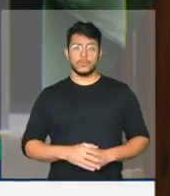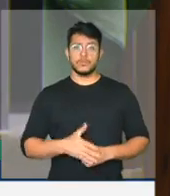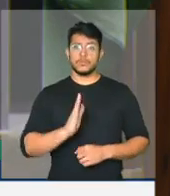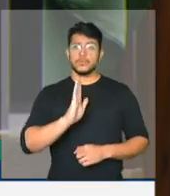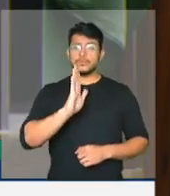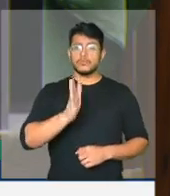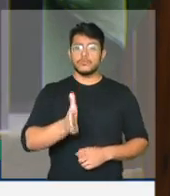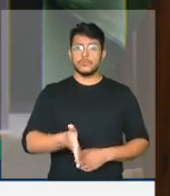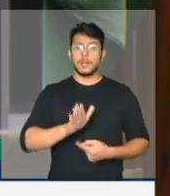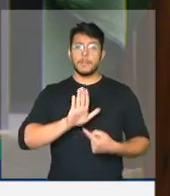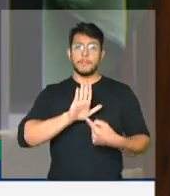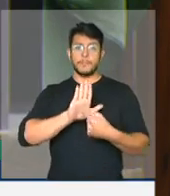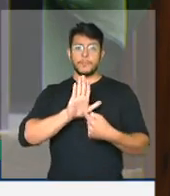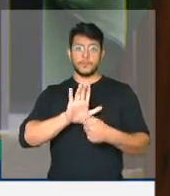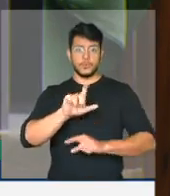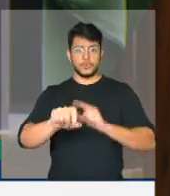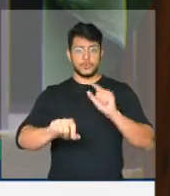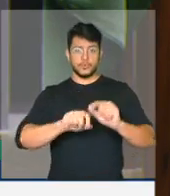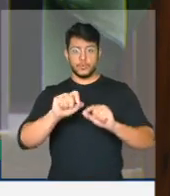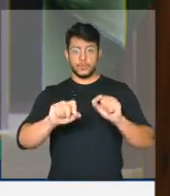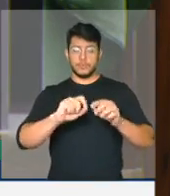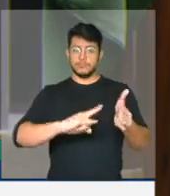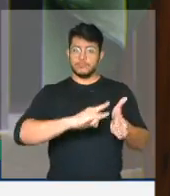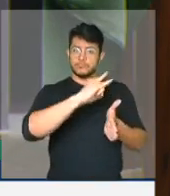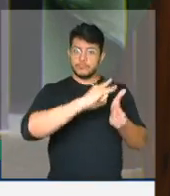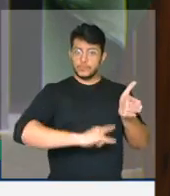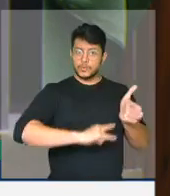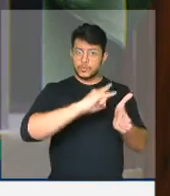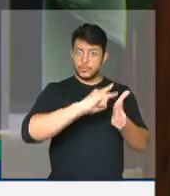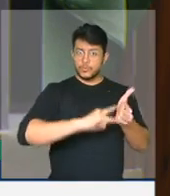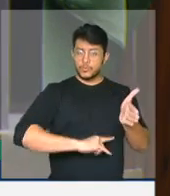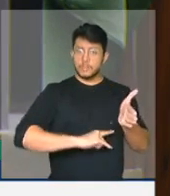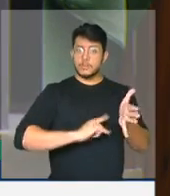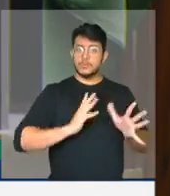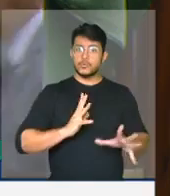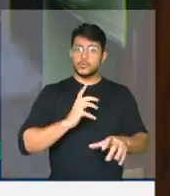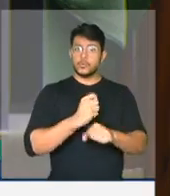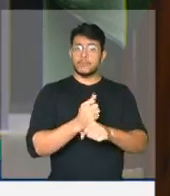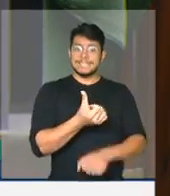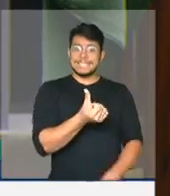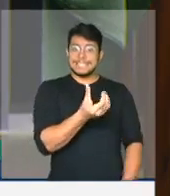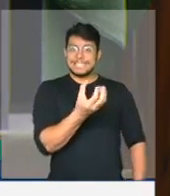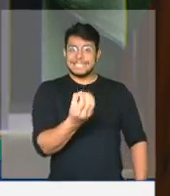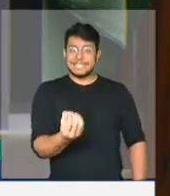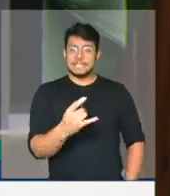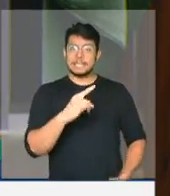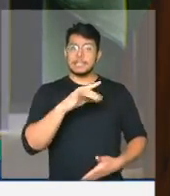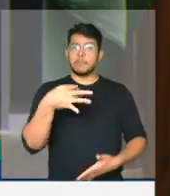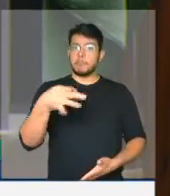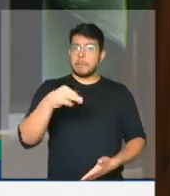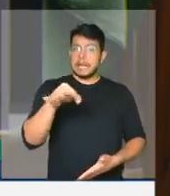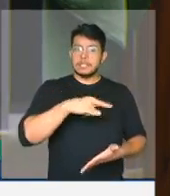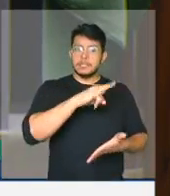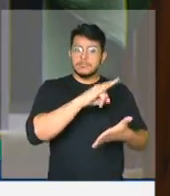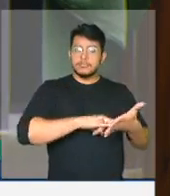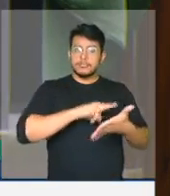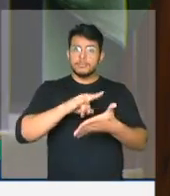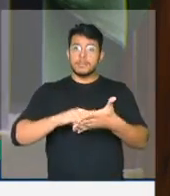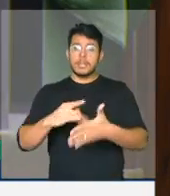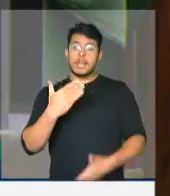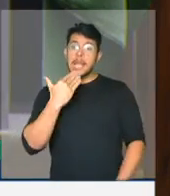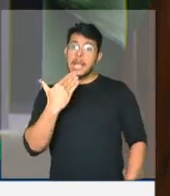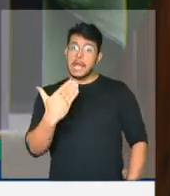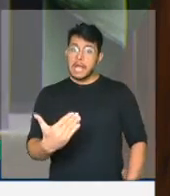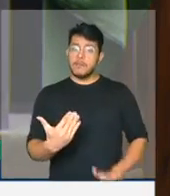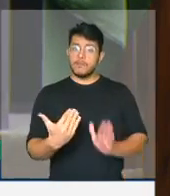apresentou uma lauda com 60 páginas defendendo o aumento da alíquota